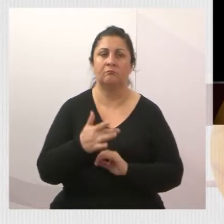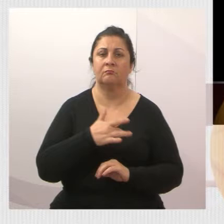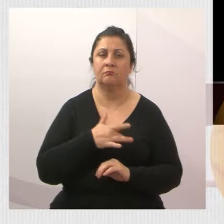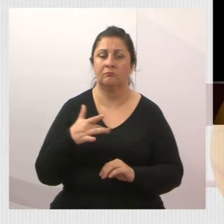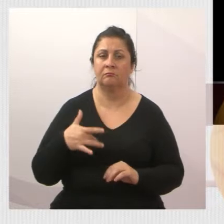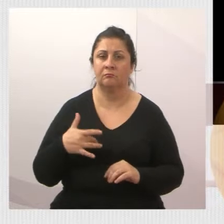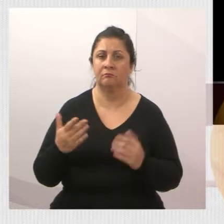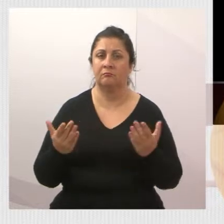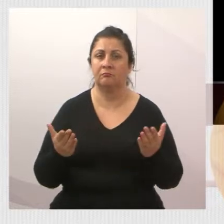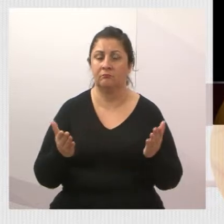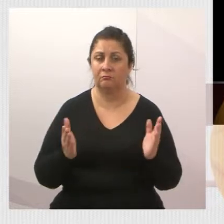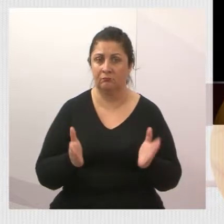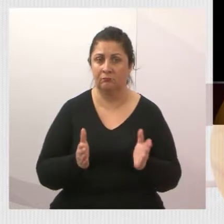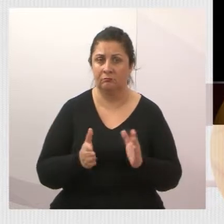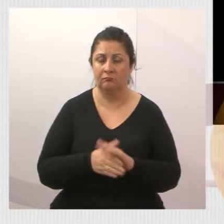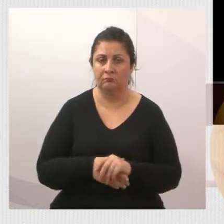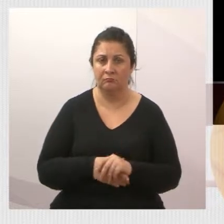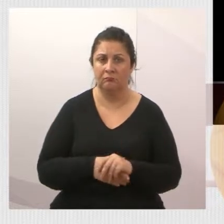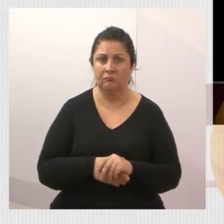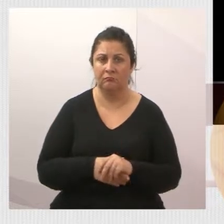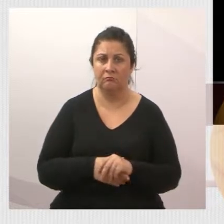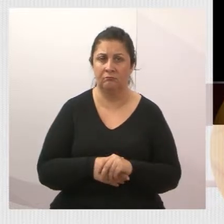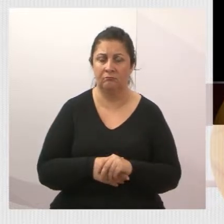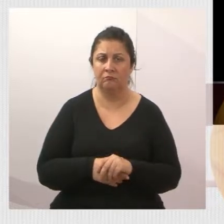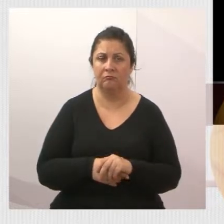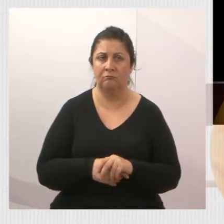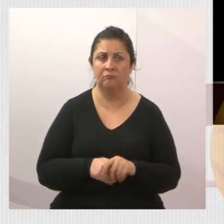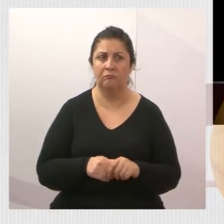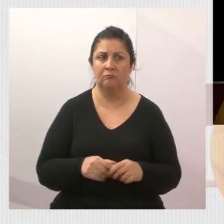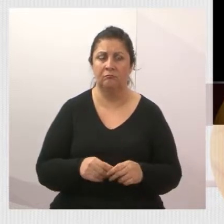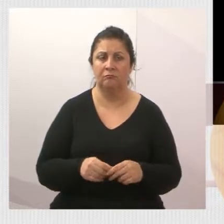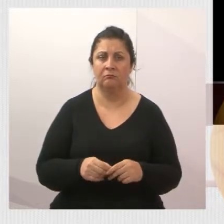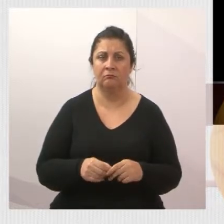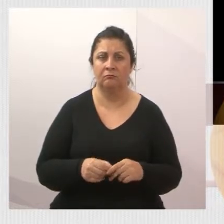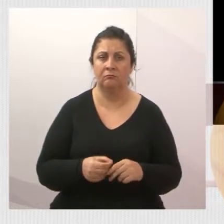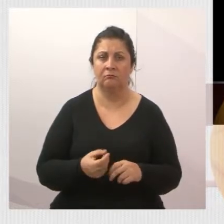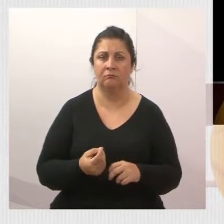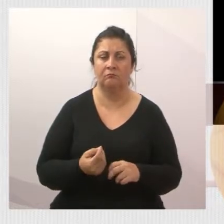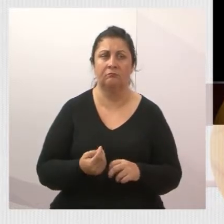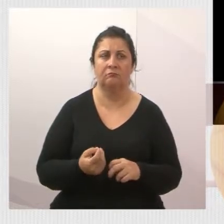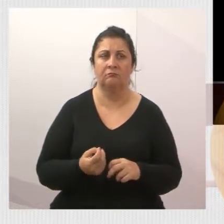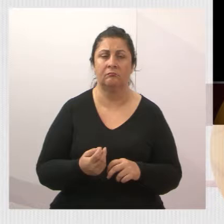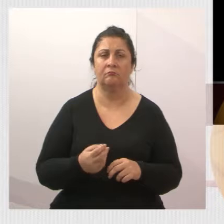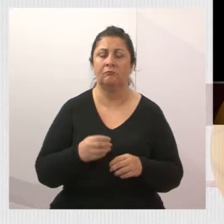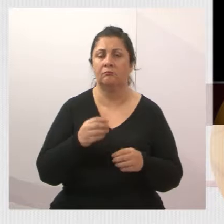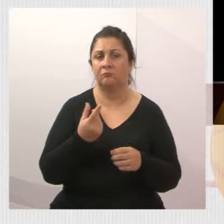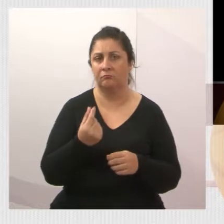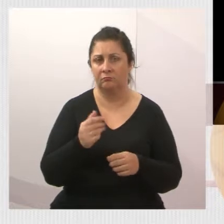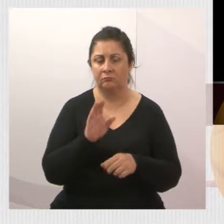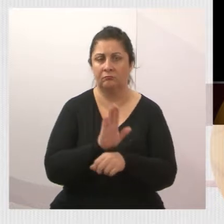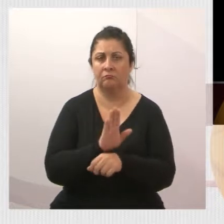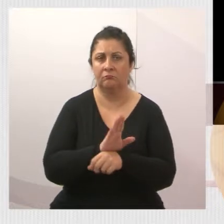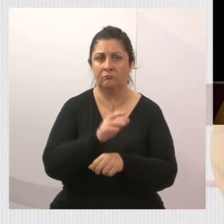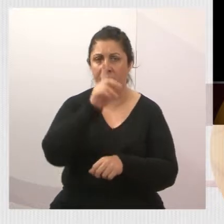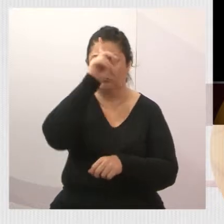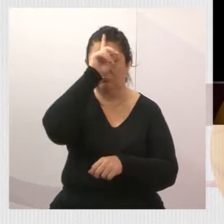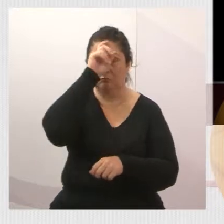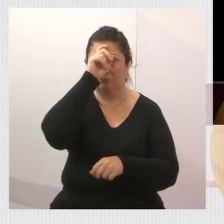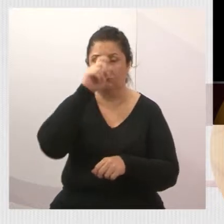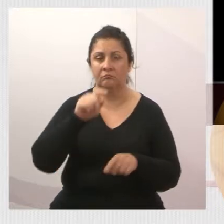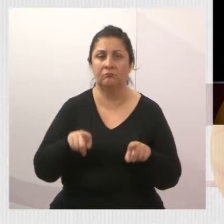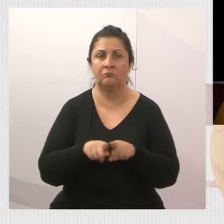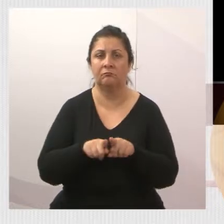hoje, as principais ações que a gente traz para a saúde são a subvenção aos hospitais, as emendas